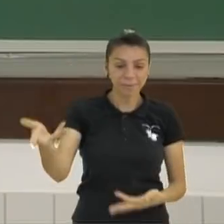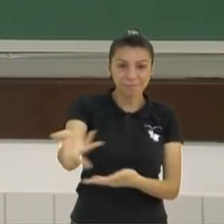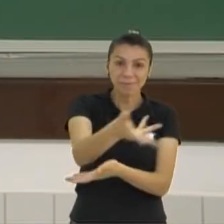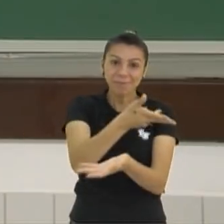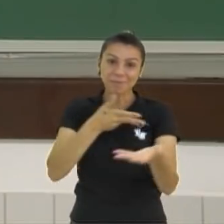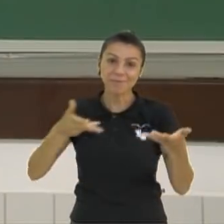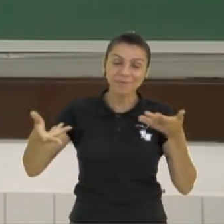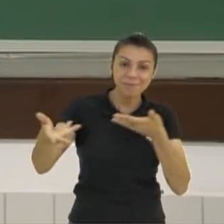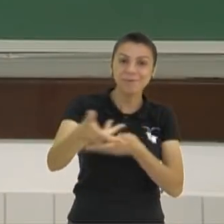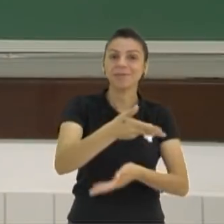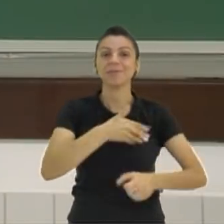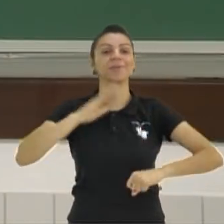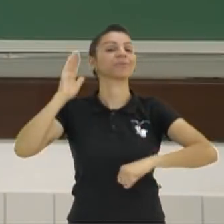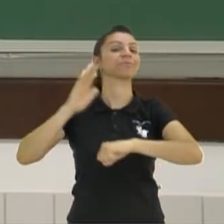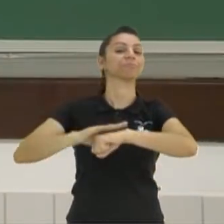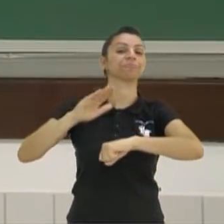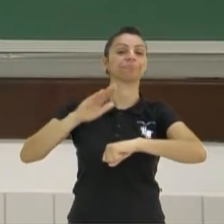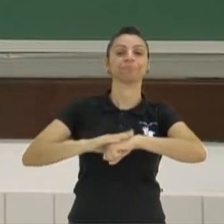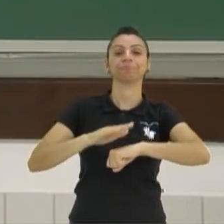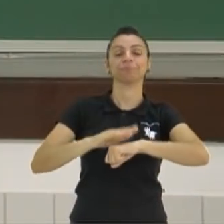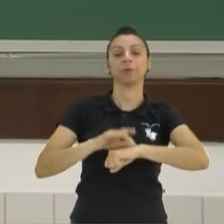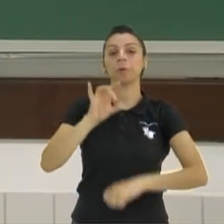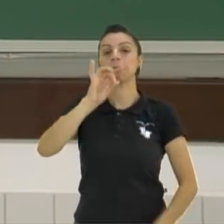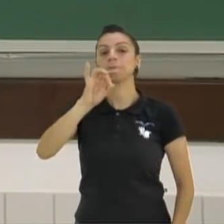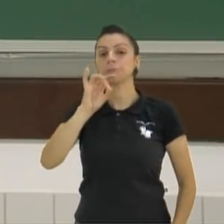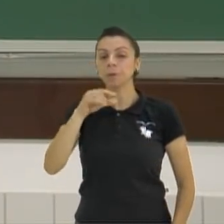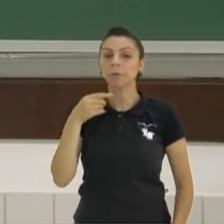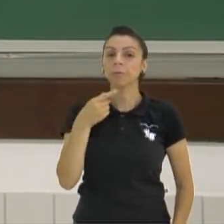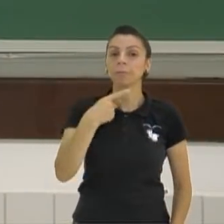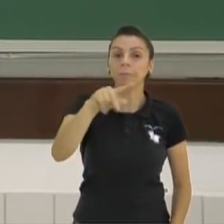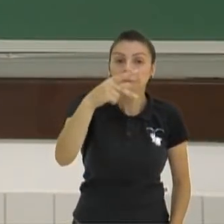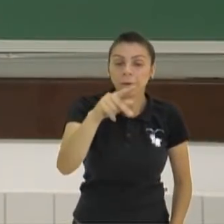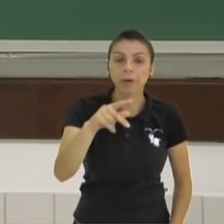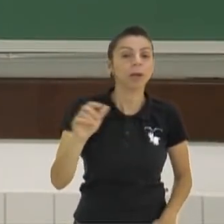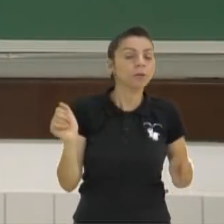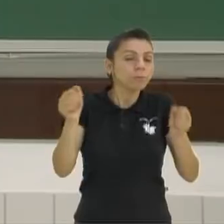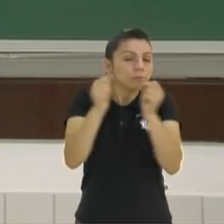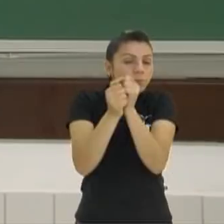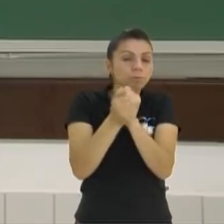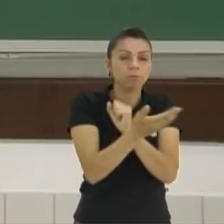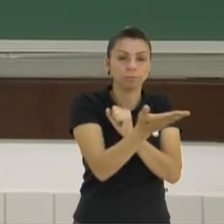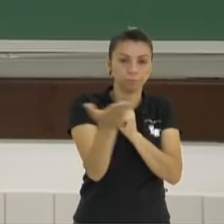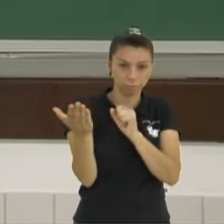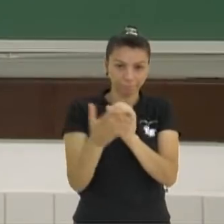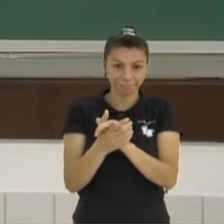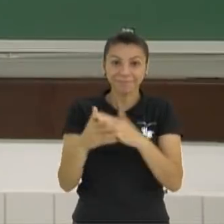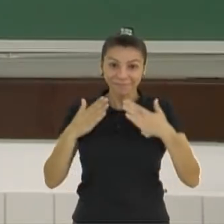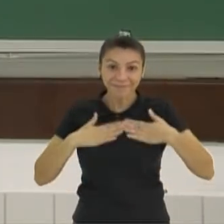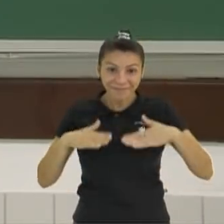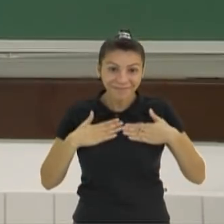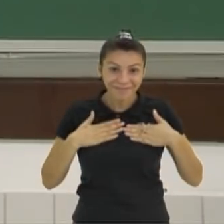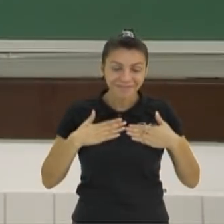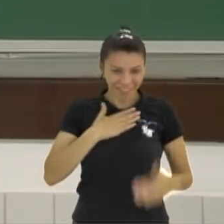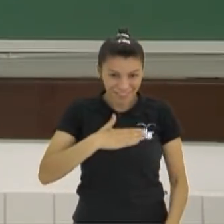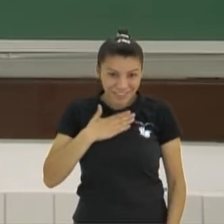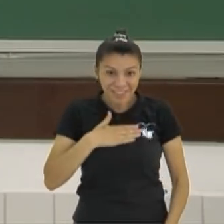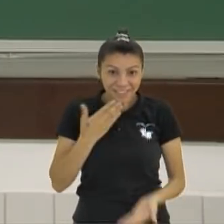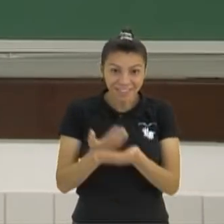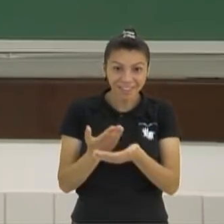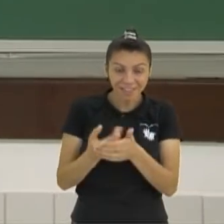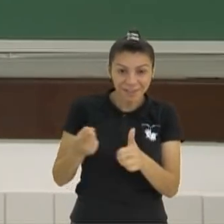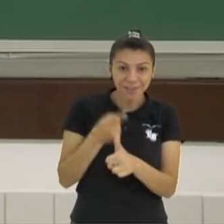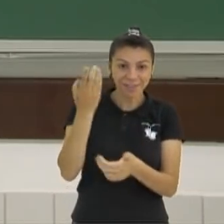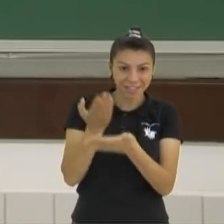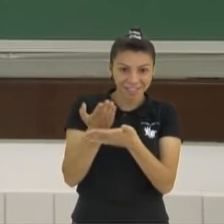o protagonismo. A aula não é para vocês, é com vocês. Estão se divertindo? Estão gostando da nossa